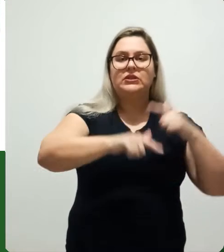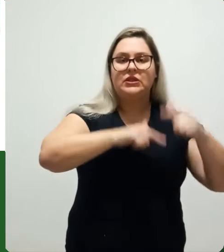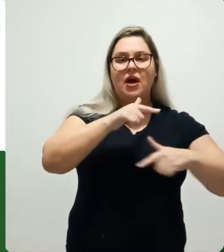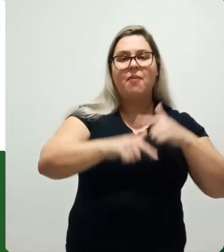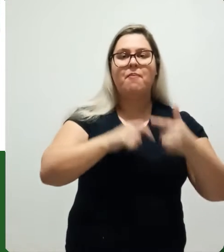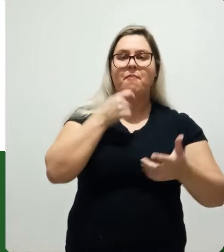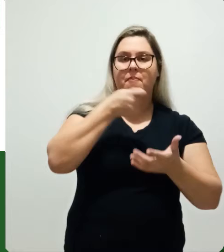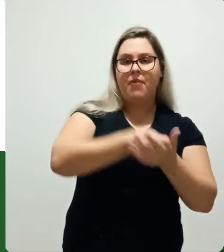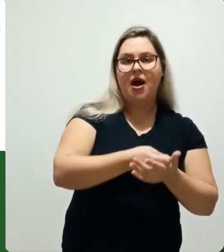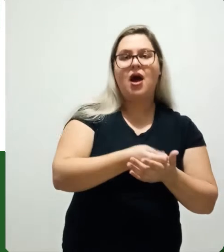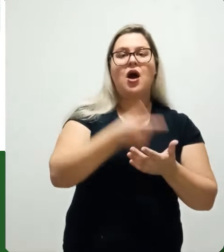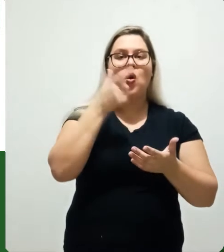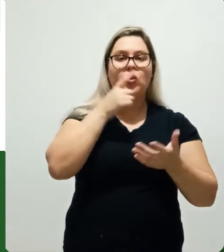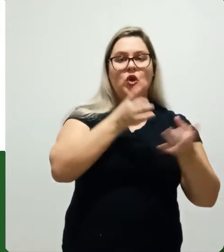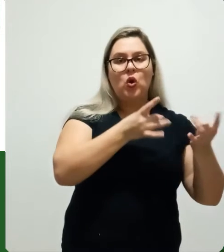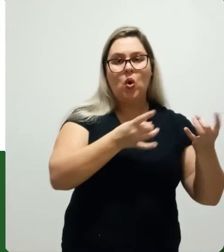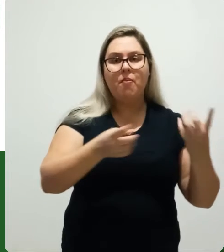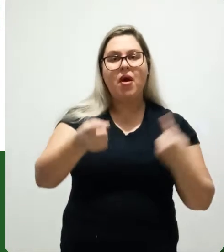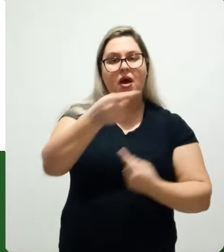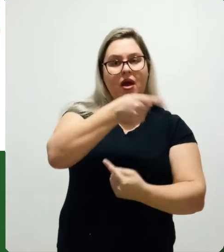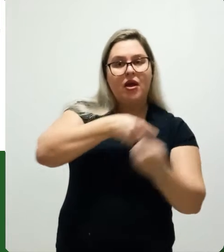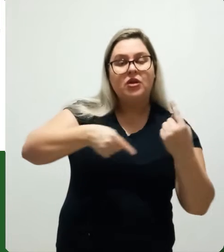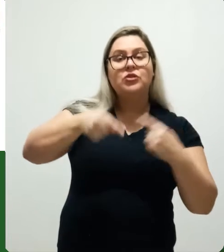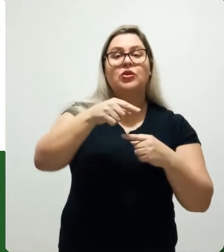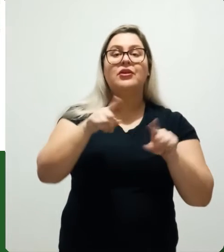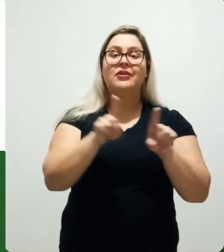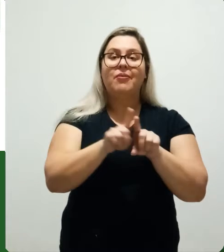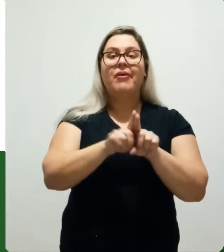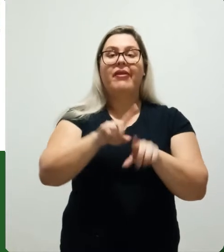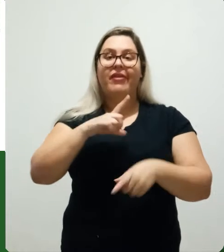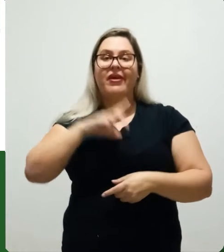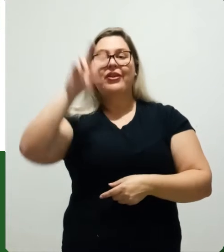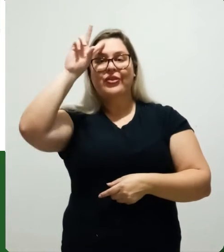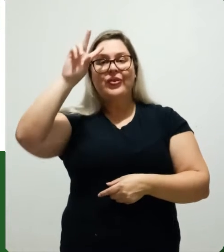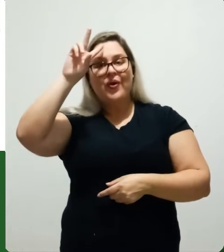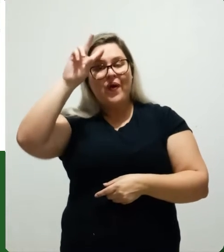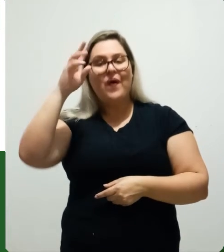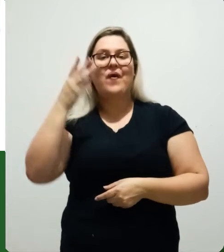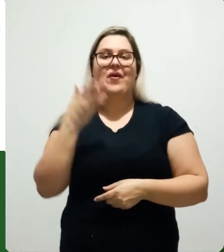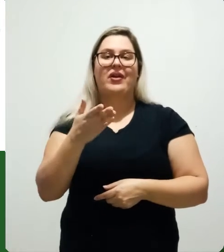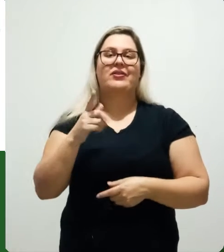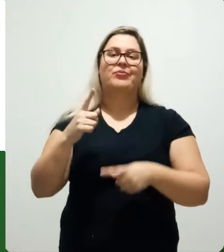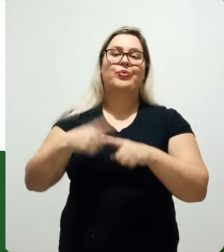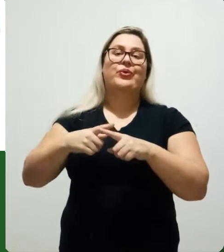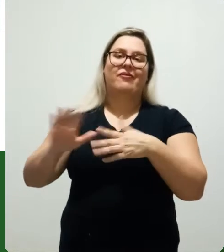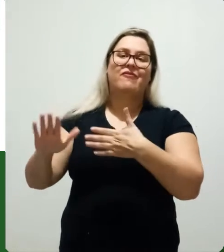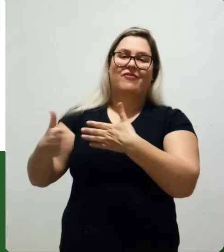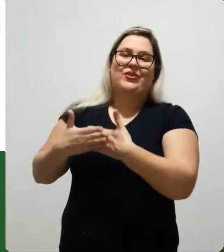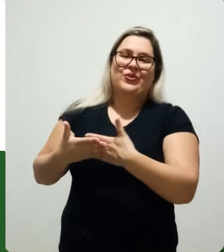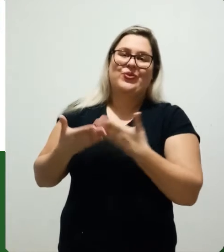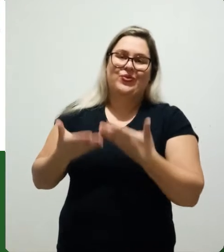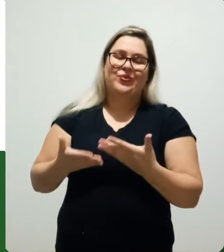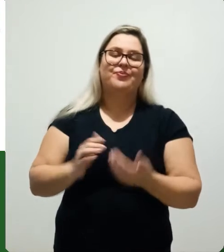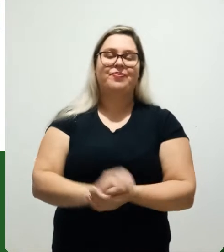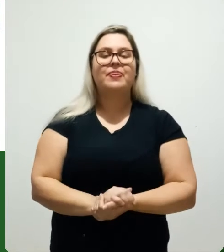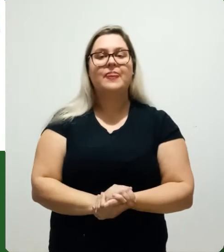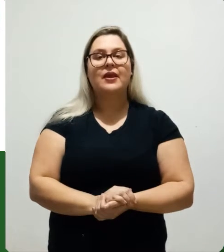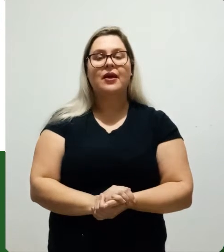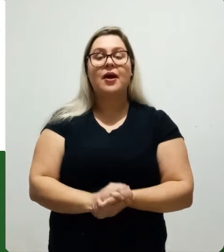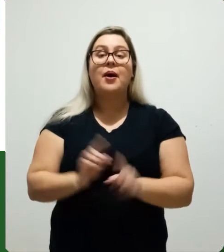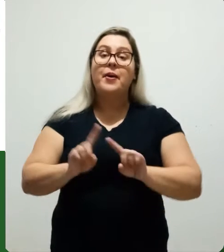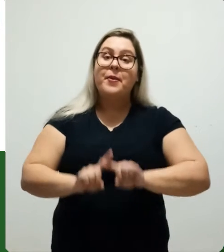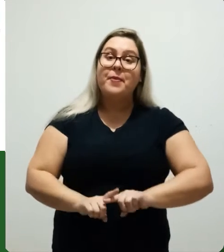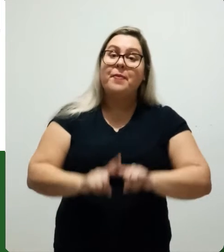forma de gerar possibilidades de comércio. E aí vocês conhecem um pouco da história do porquê que há esse fechamento,